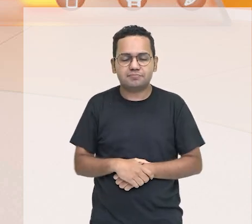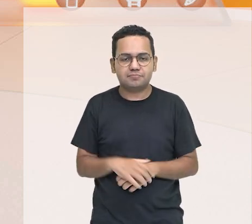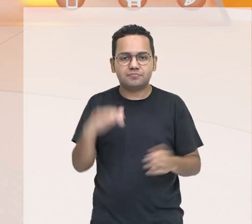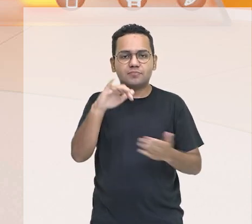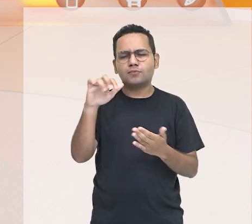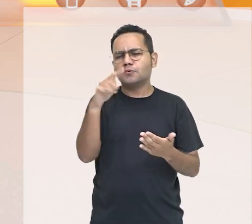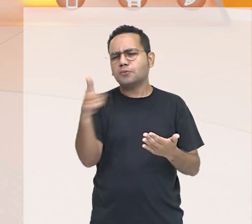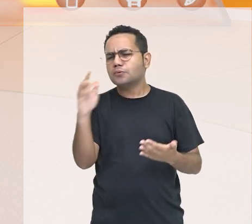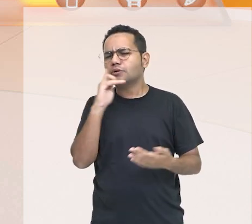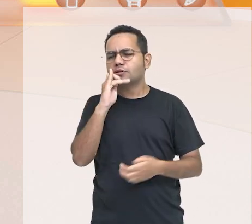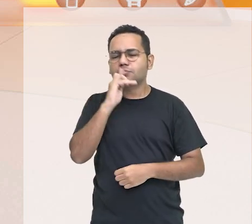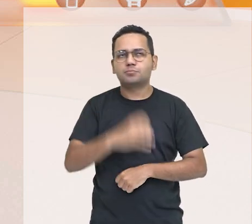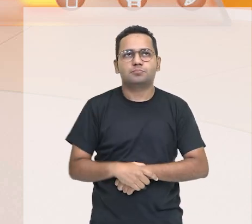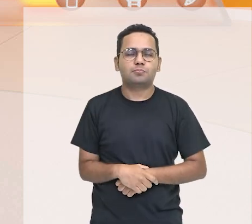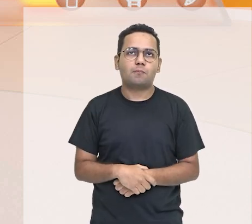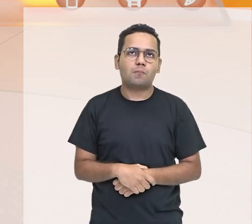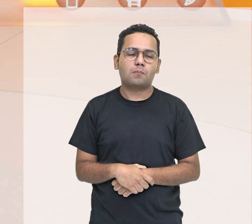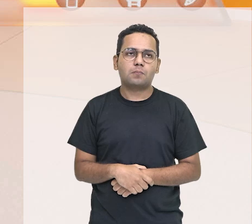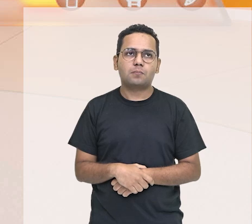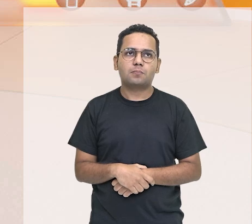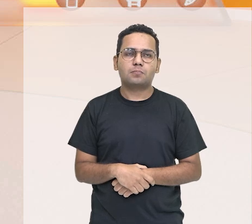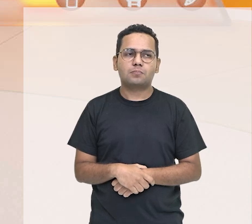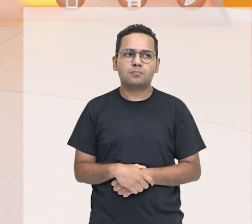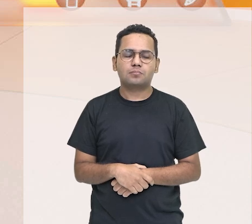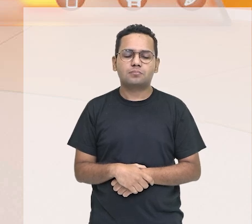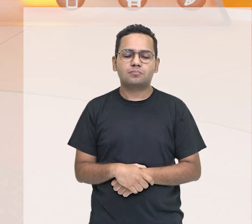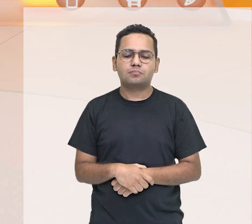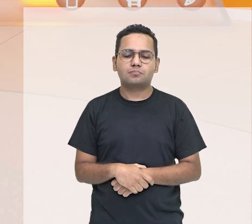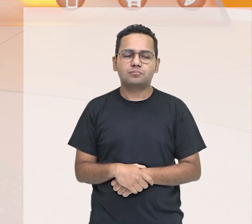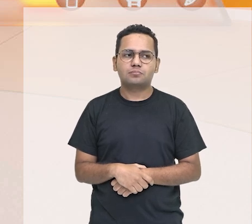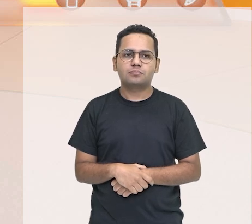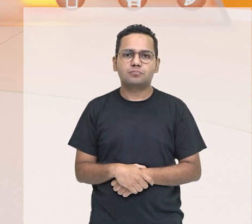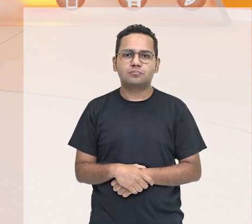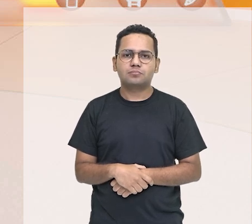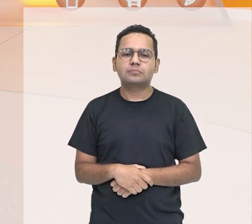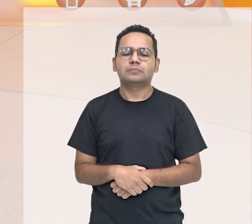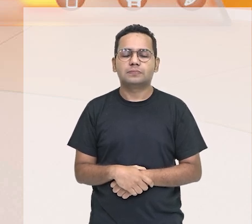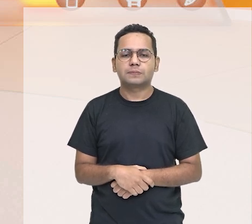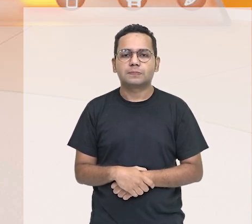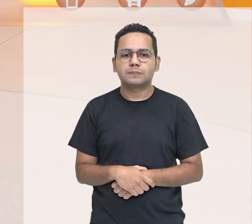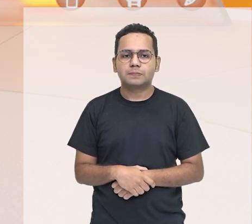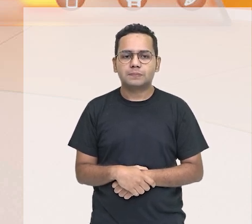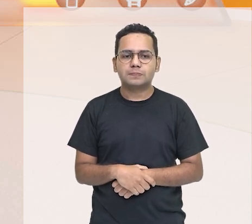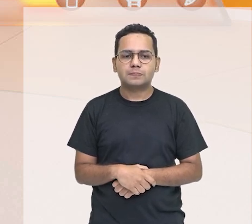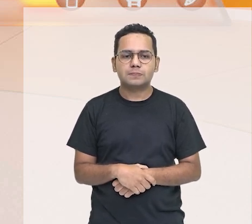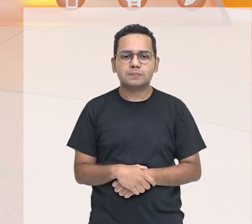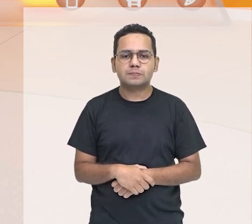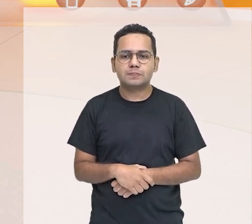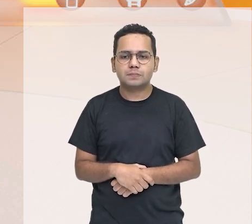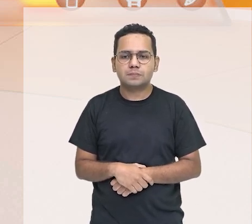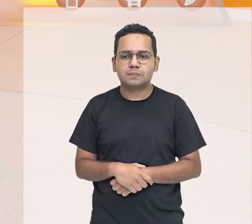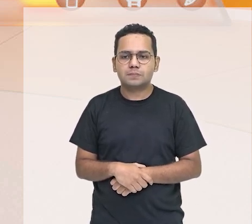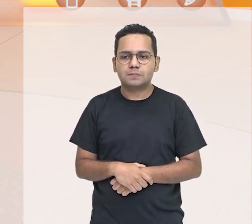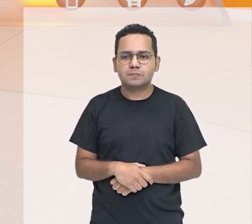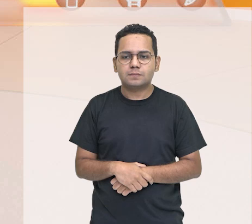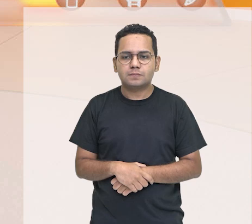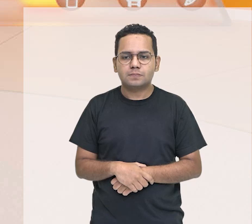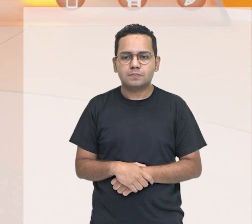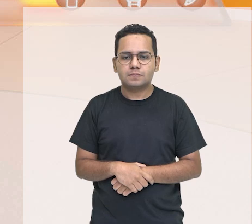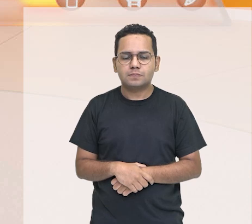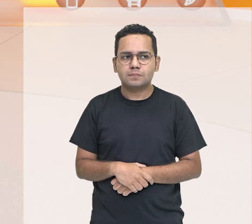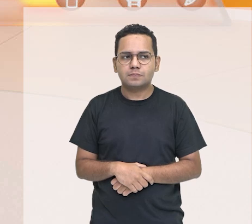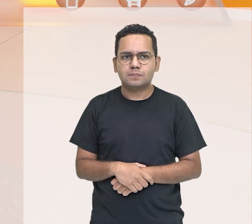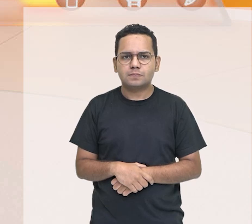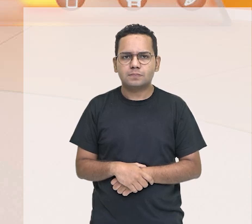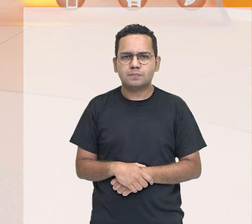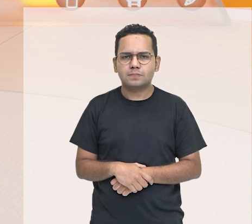uma pessoa, um indivíduo, um candidato que tem mais poder econômico usa desse poder, né, para influenciar